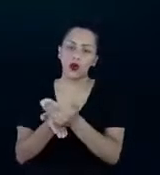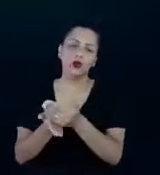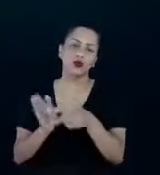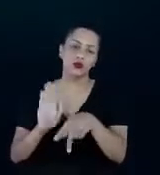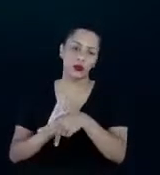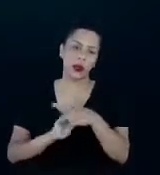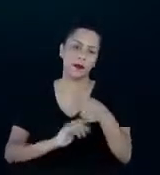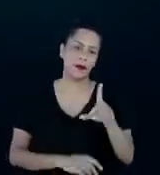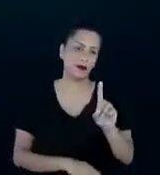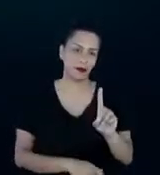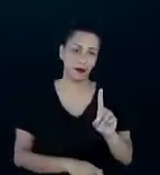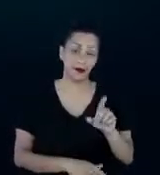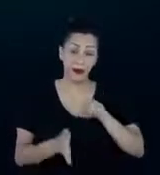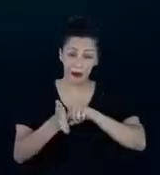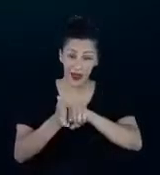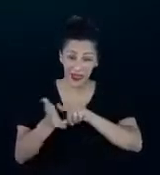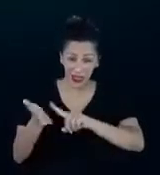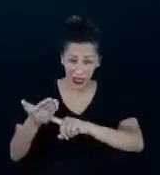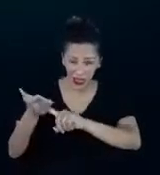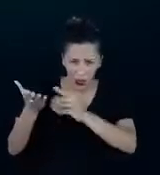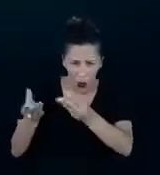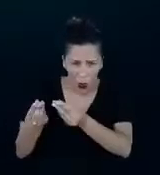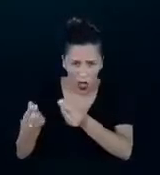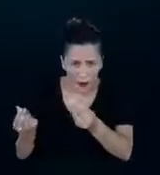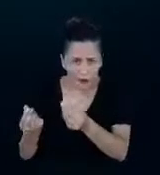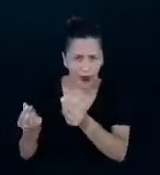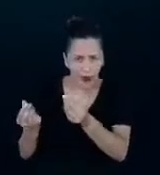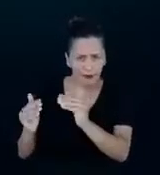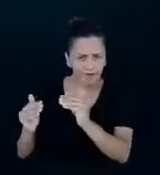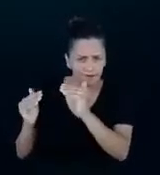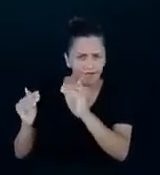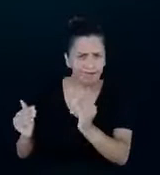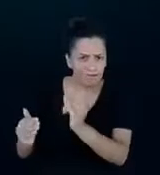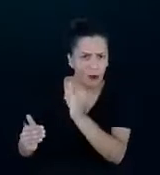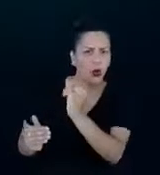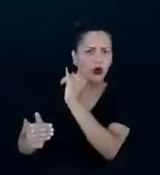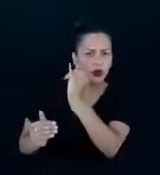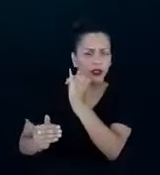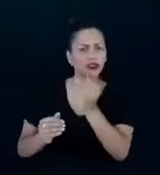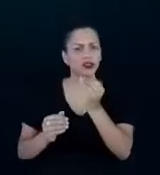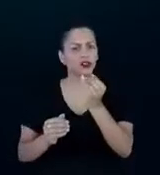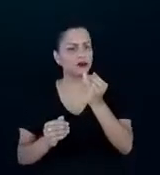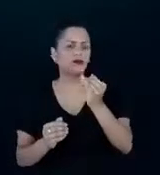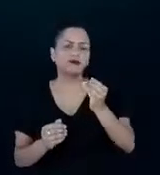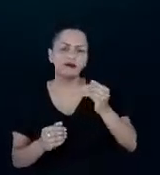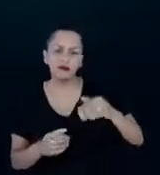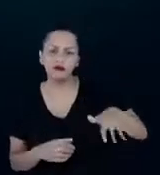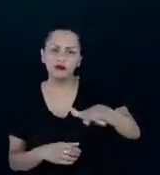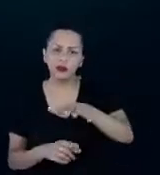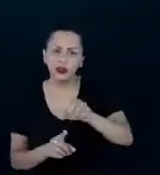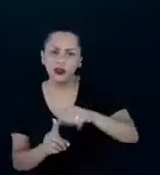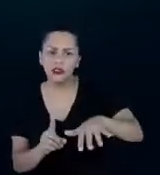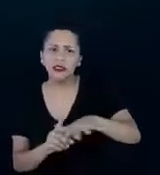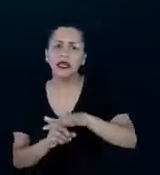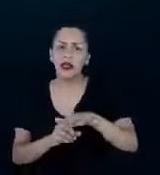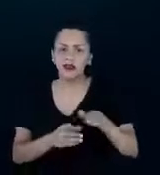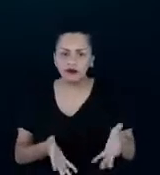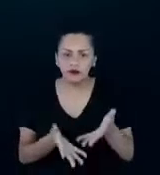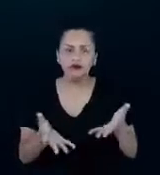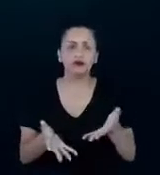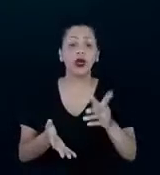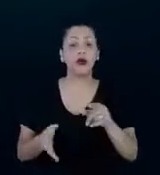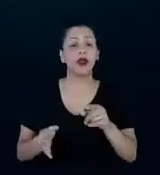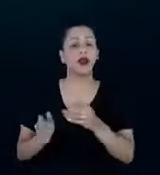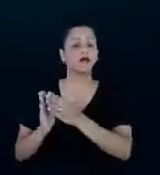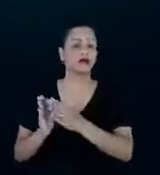de qualidade, ou aquelas que são relevantes para a sociedade, são pesquisas de longo prazo.